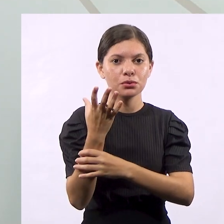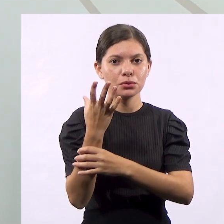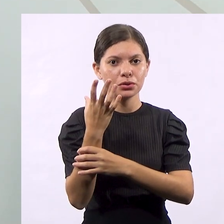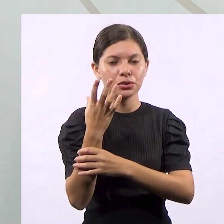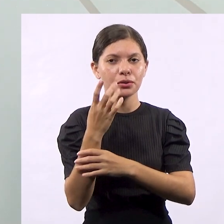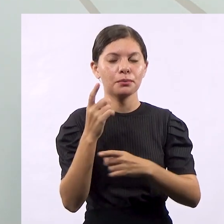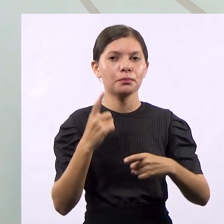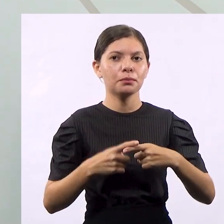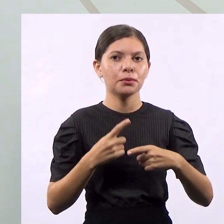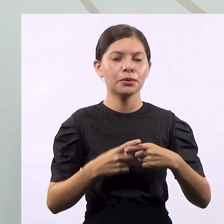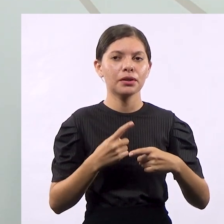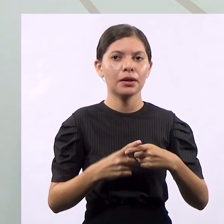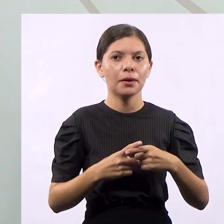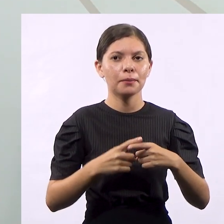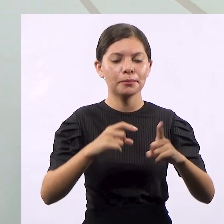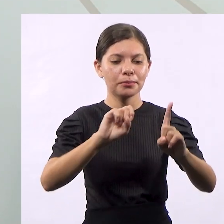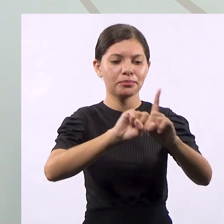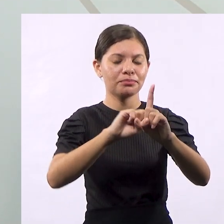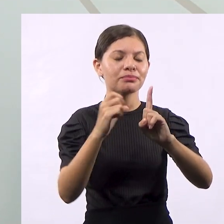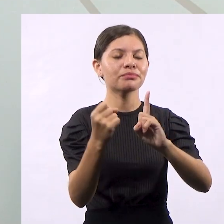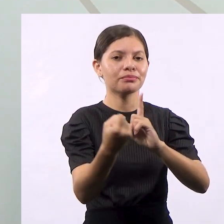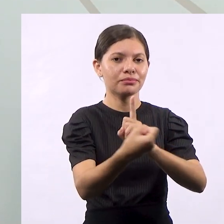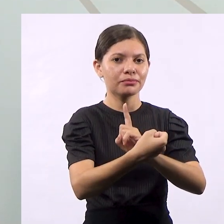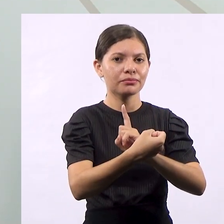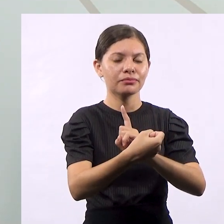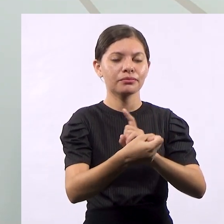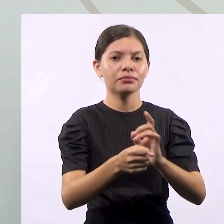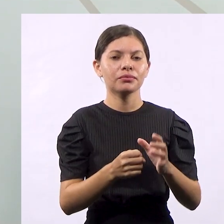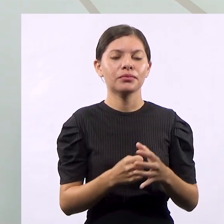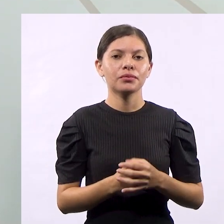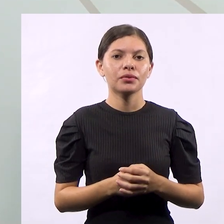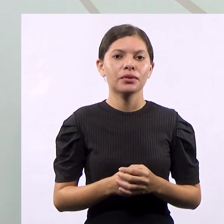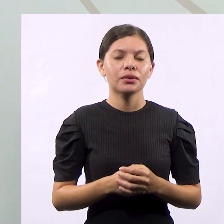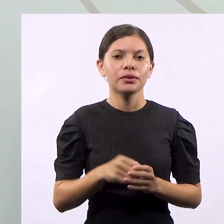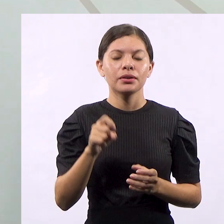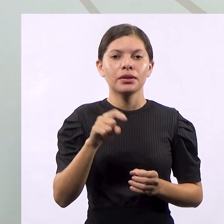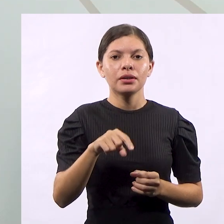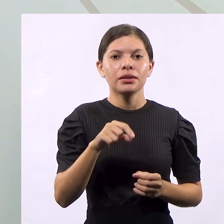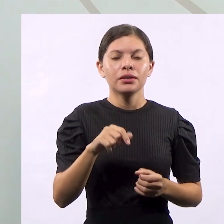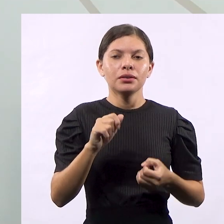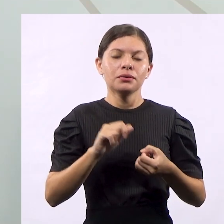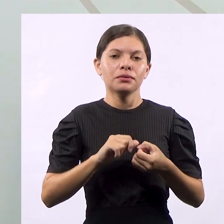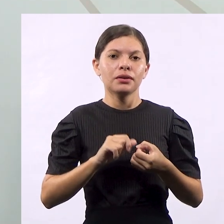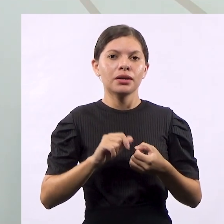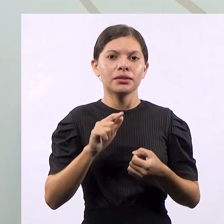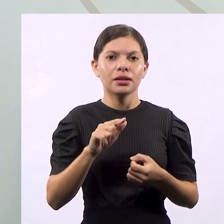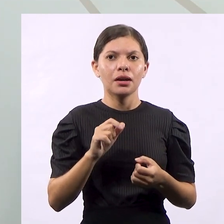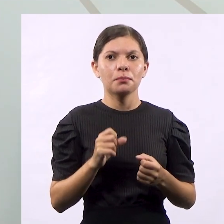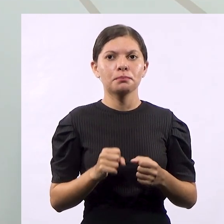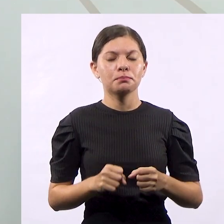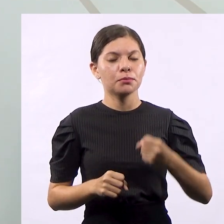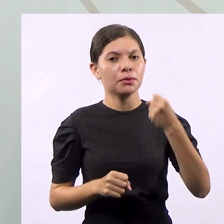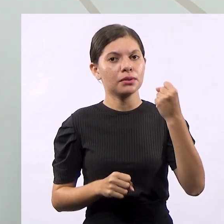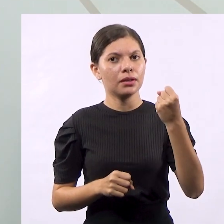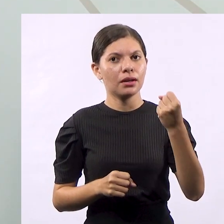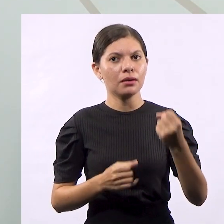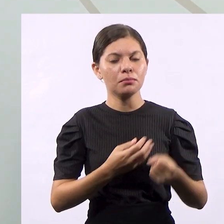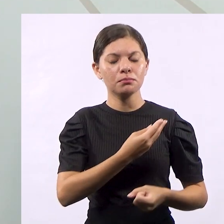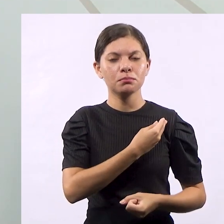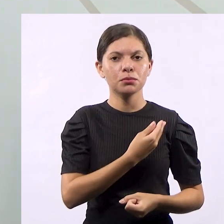surge mediante a uma demanda social, né? E isso faz com que os poderes